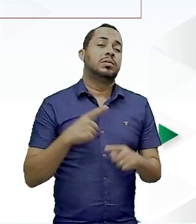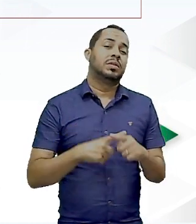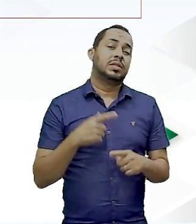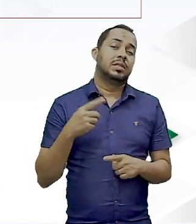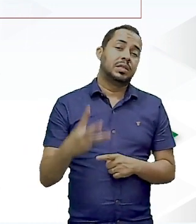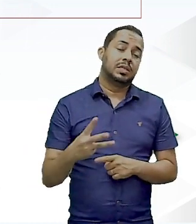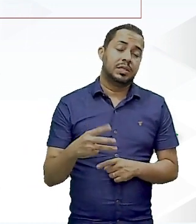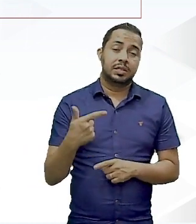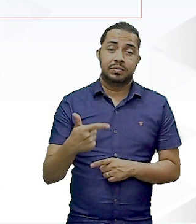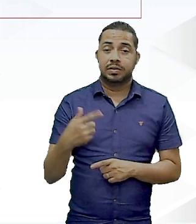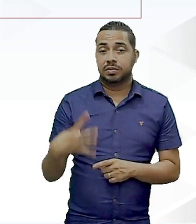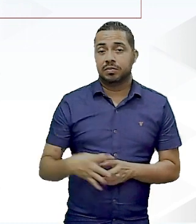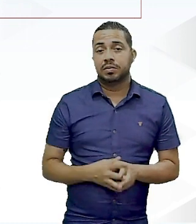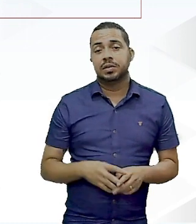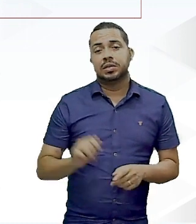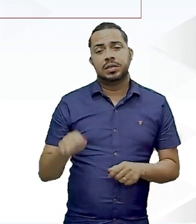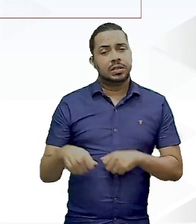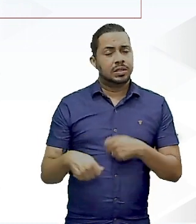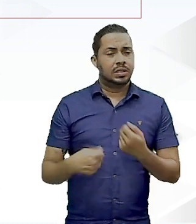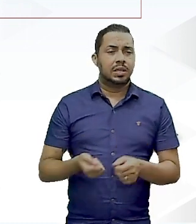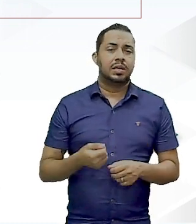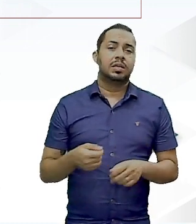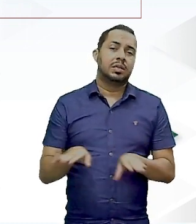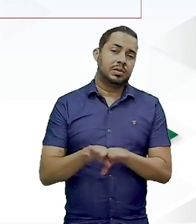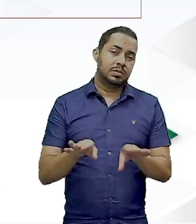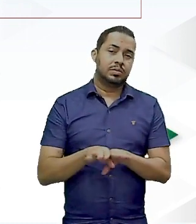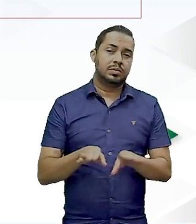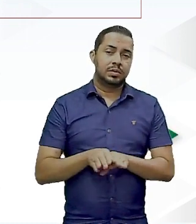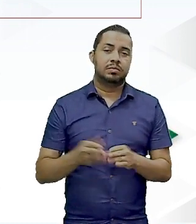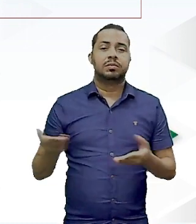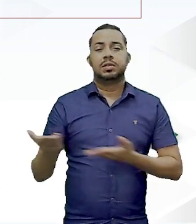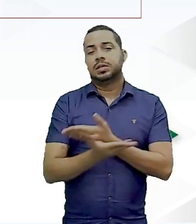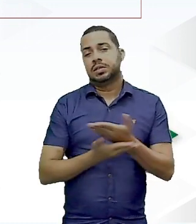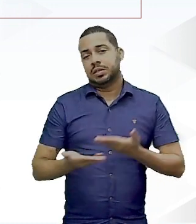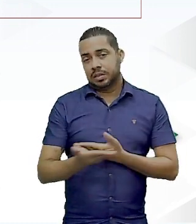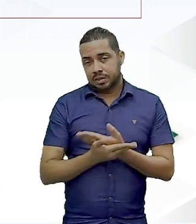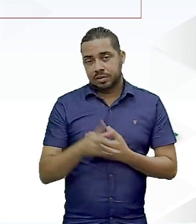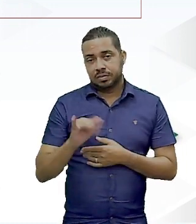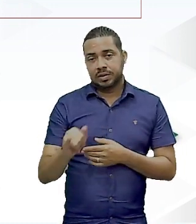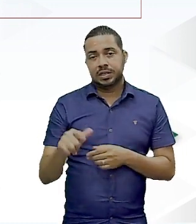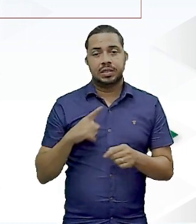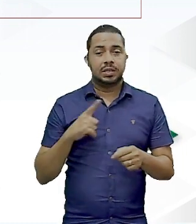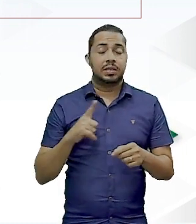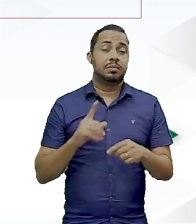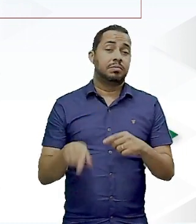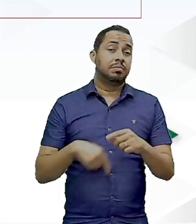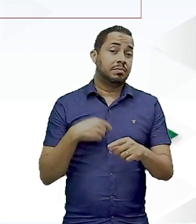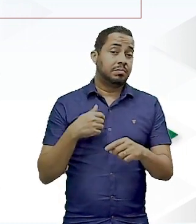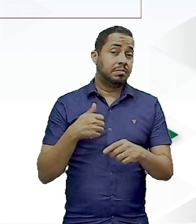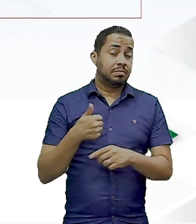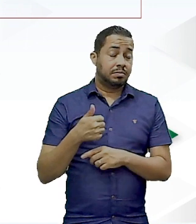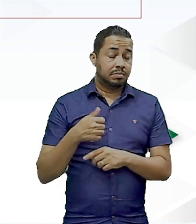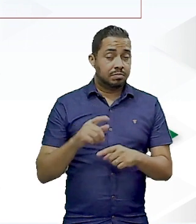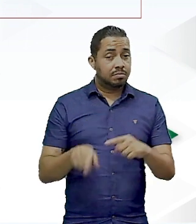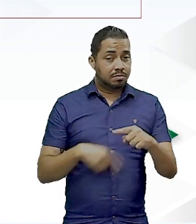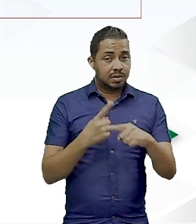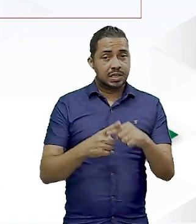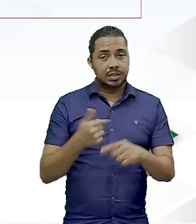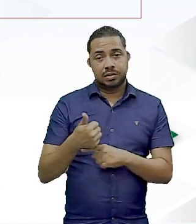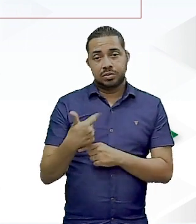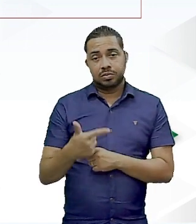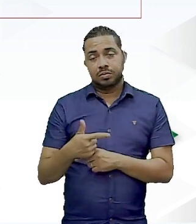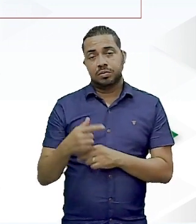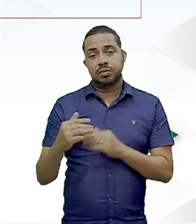3 dá 24. E os sinais iguais aí nessa relação vai dar mais. Então eu tenho